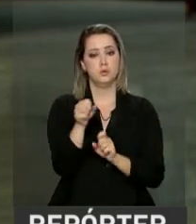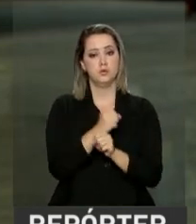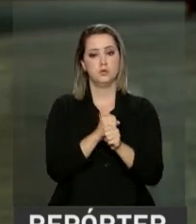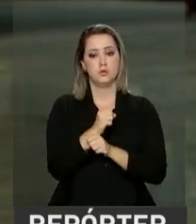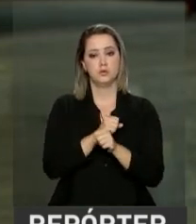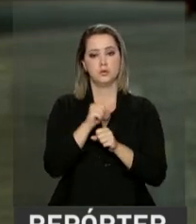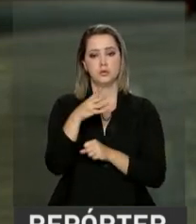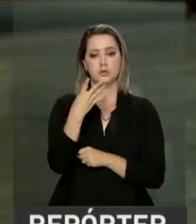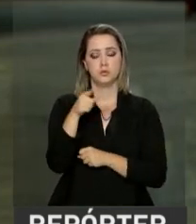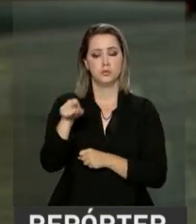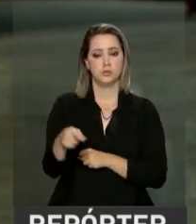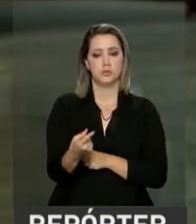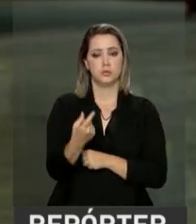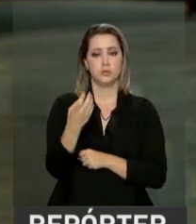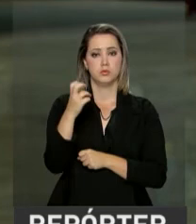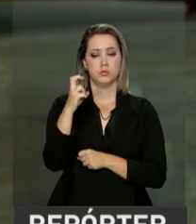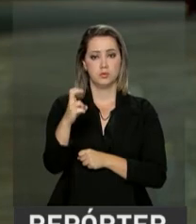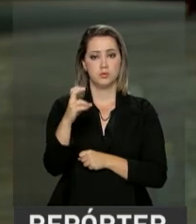ano, que é de